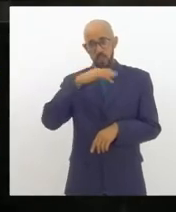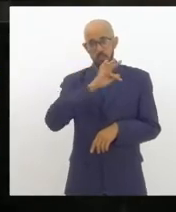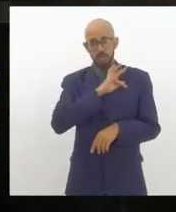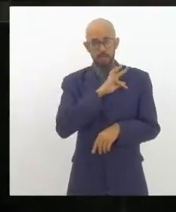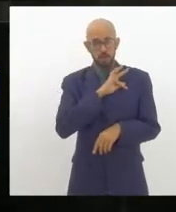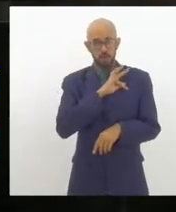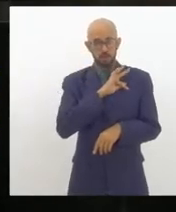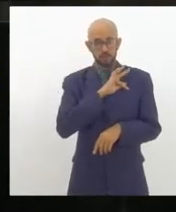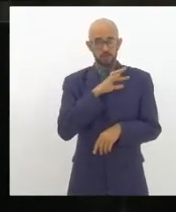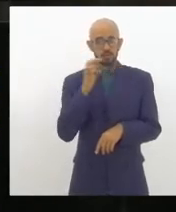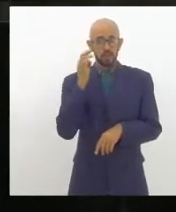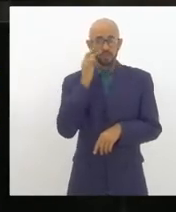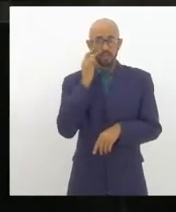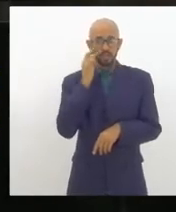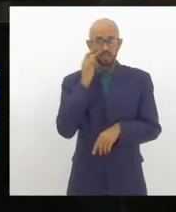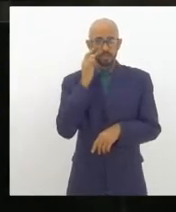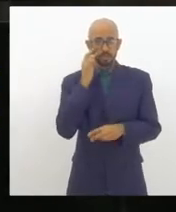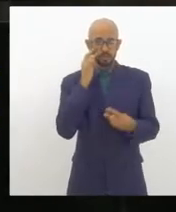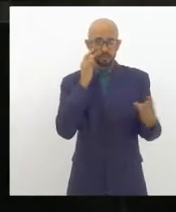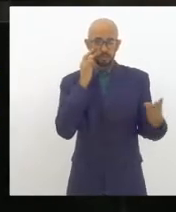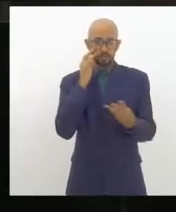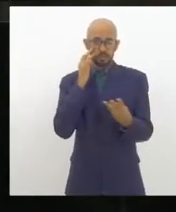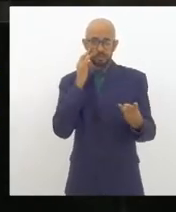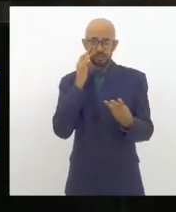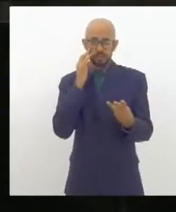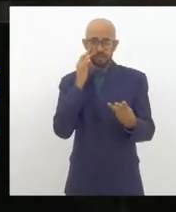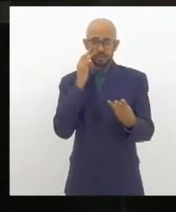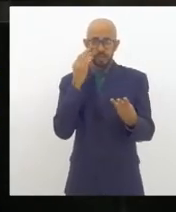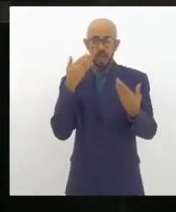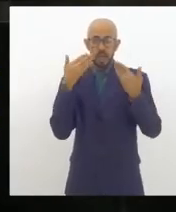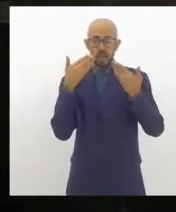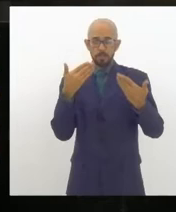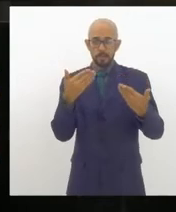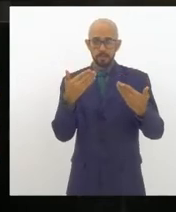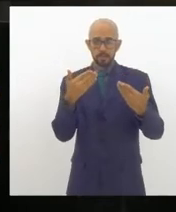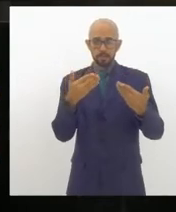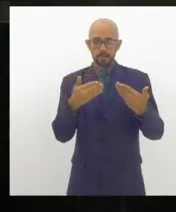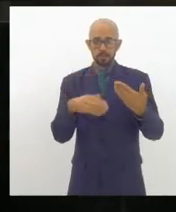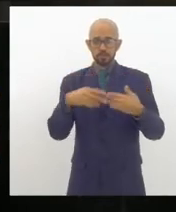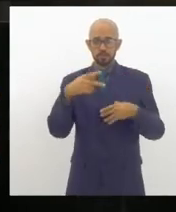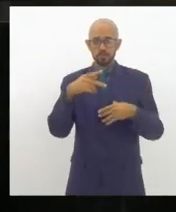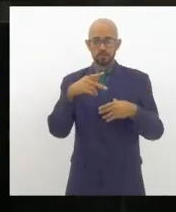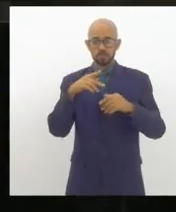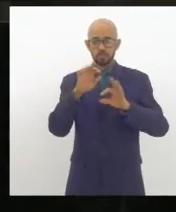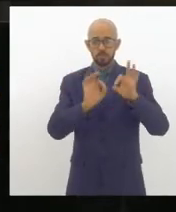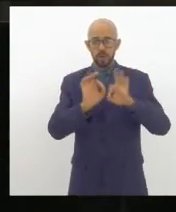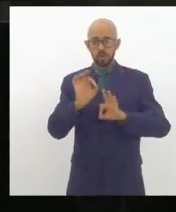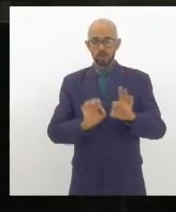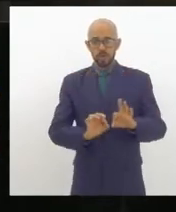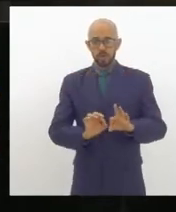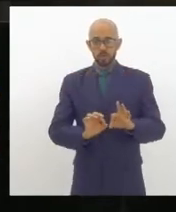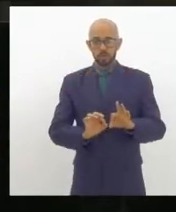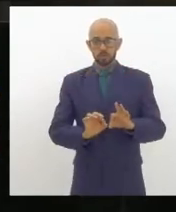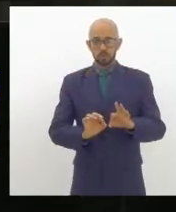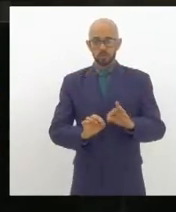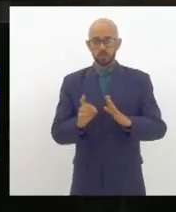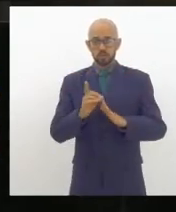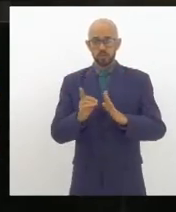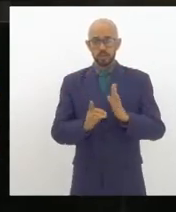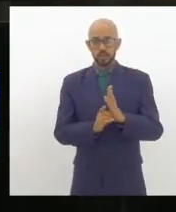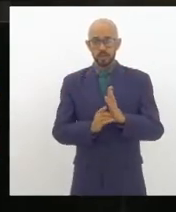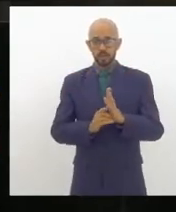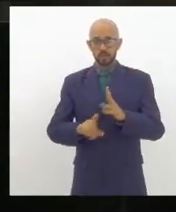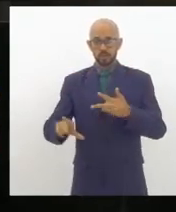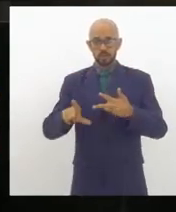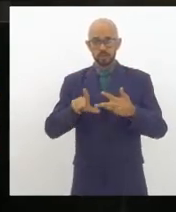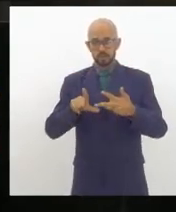e deputado Valdec, apresentamos um projeto de decreto legislativo que vai